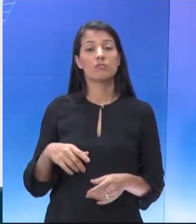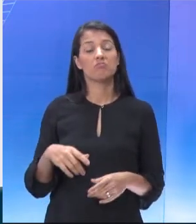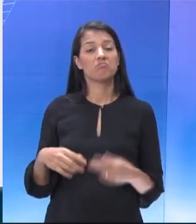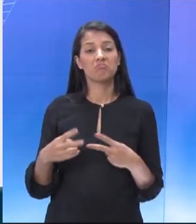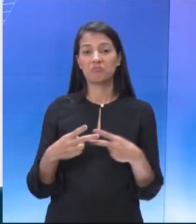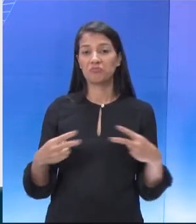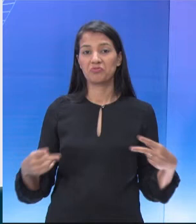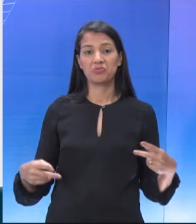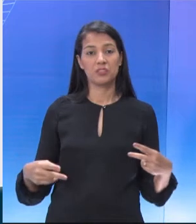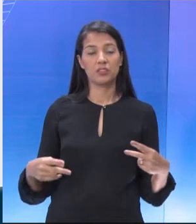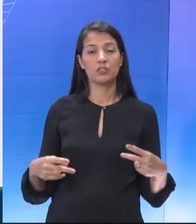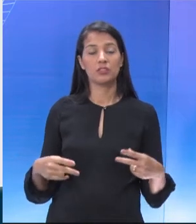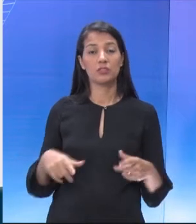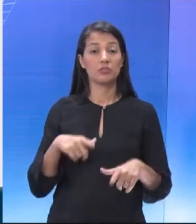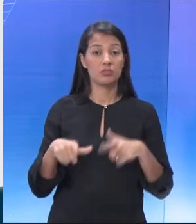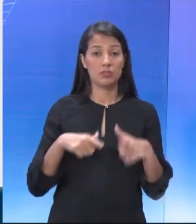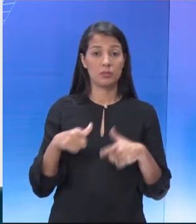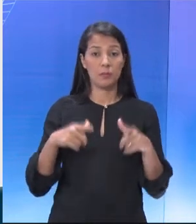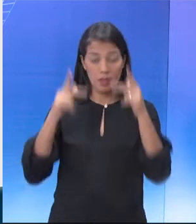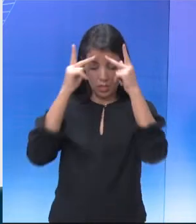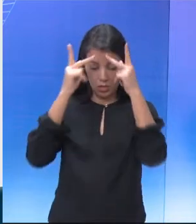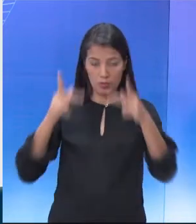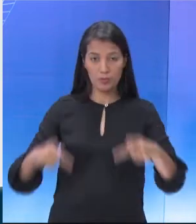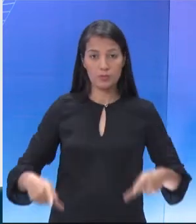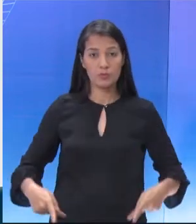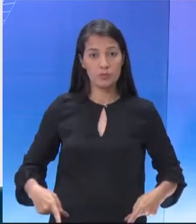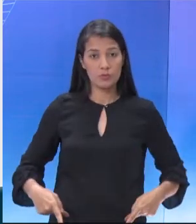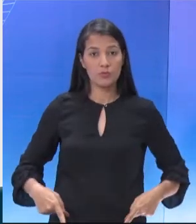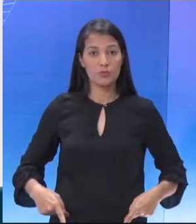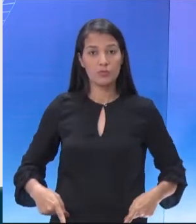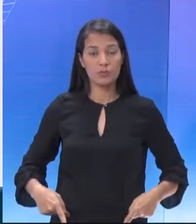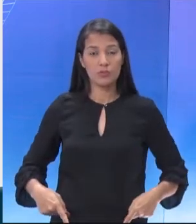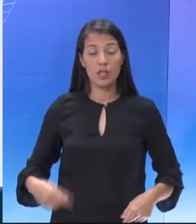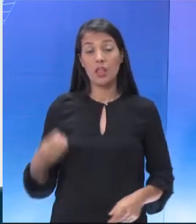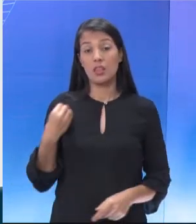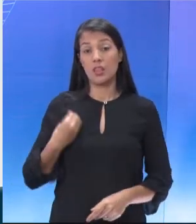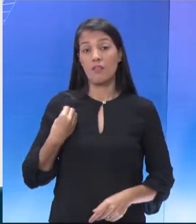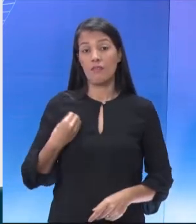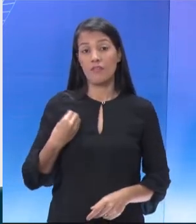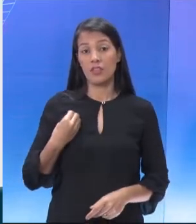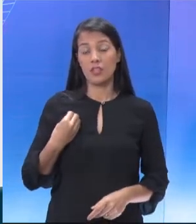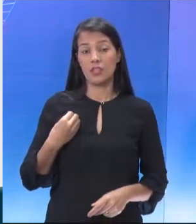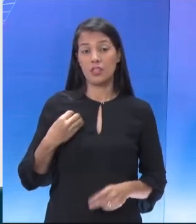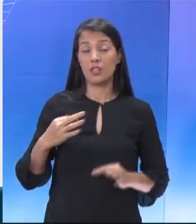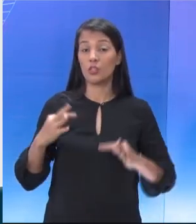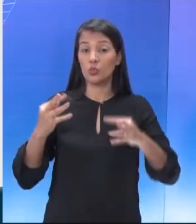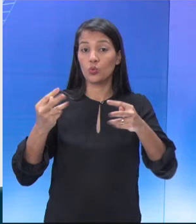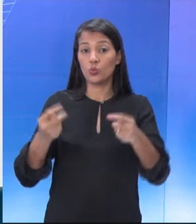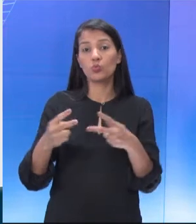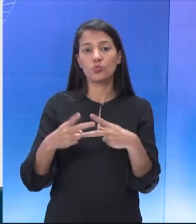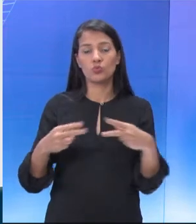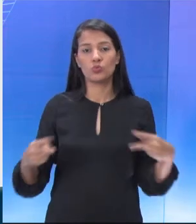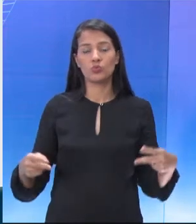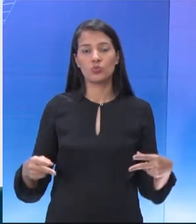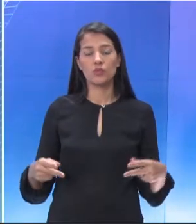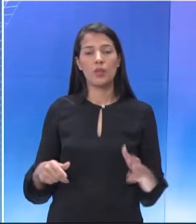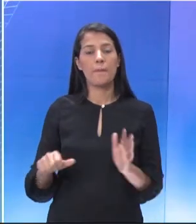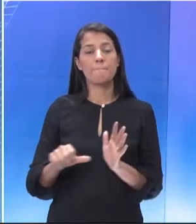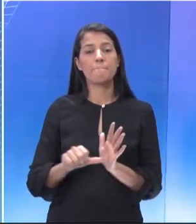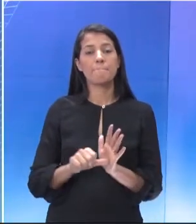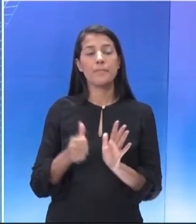dos animais. A primeira função que a gente tem aí é a reserva de